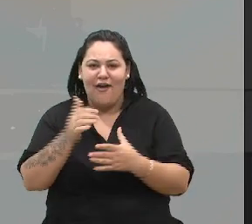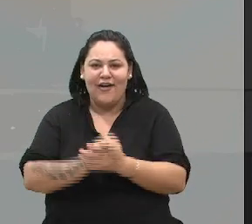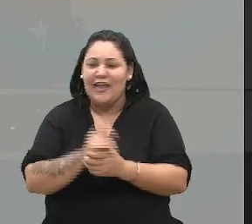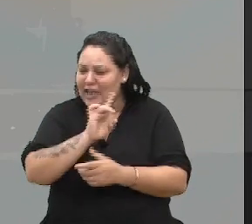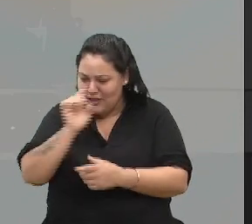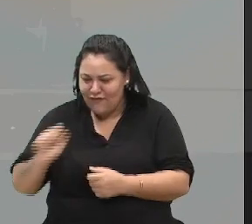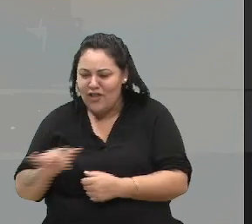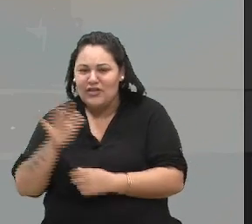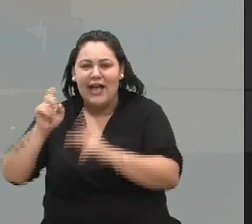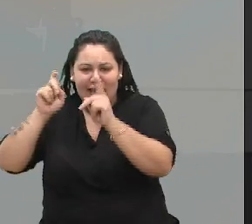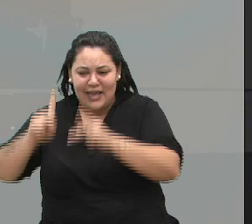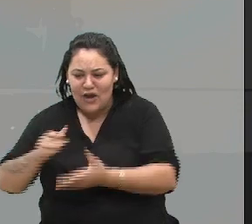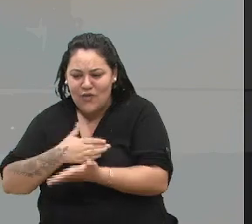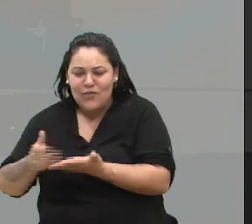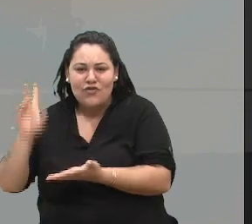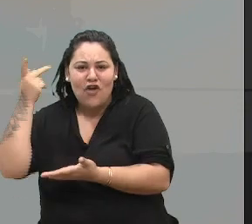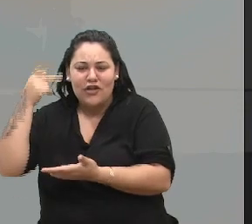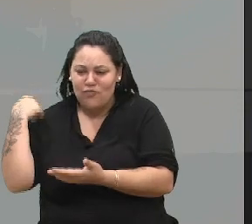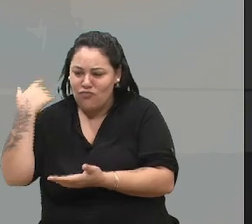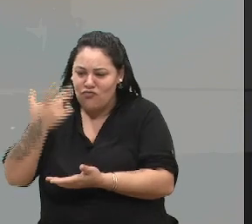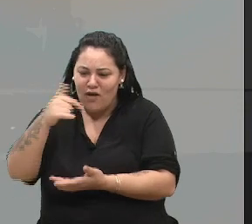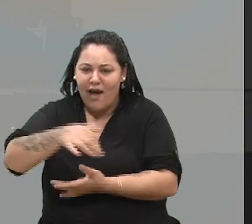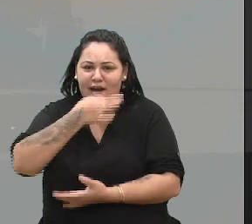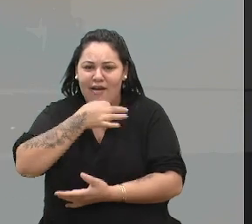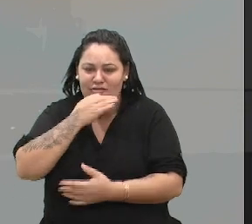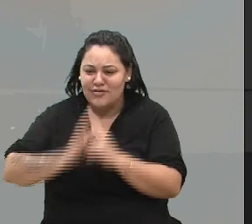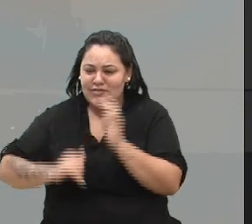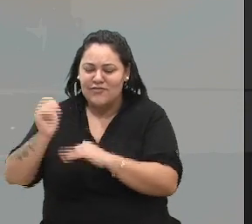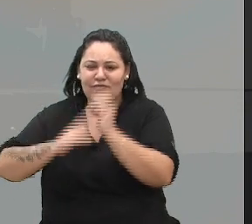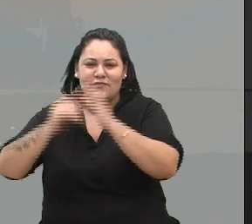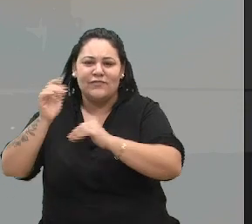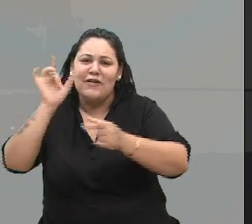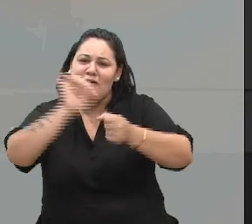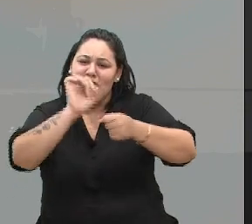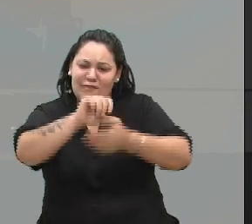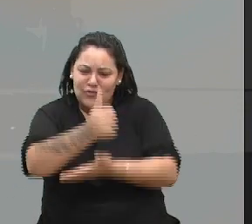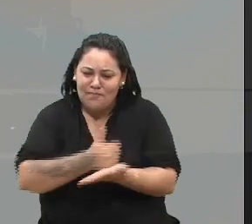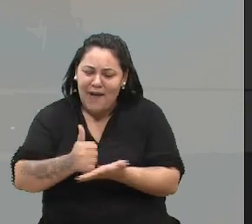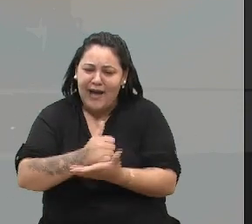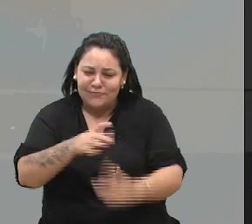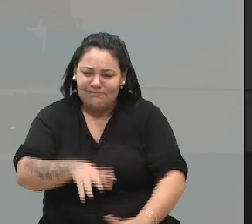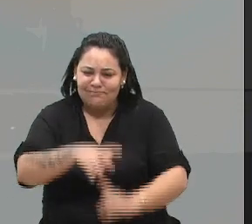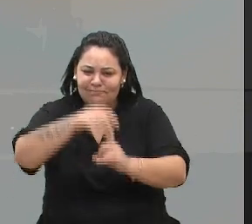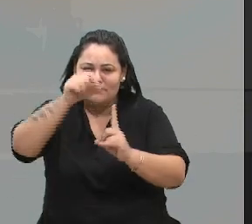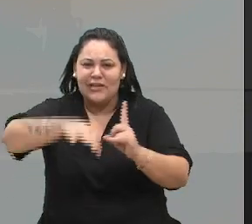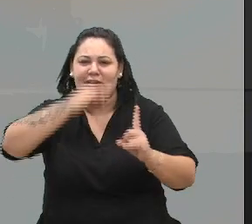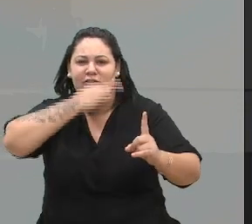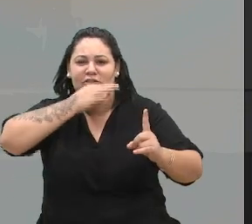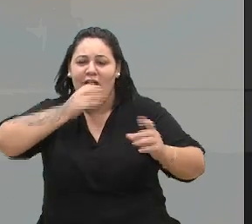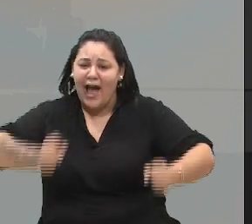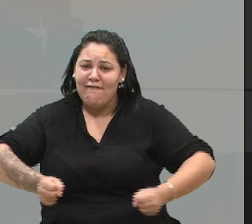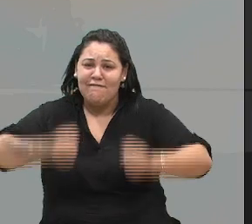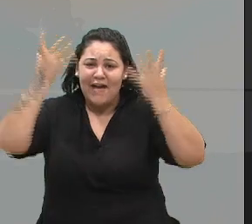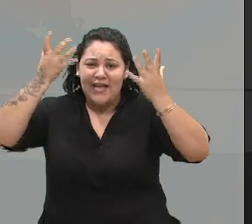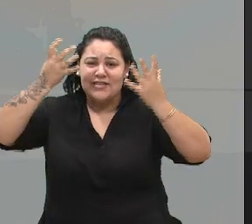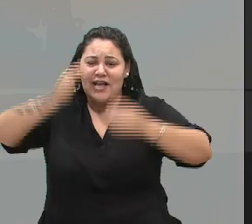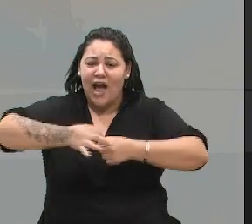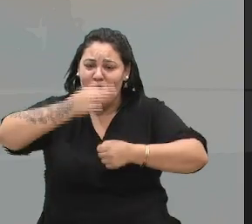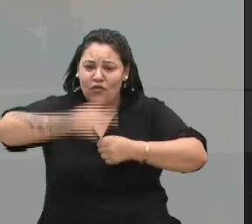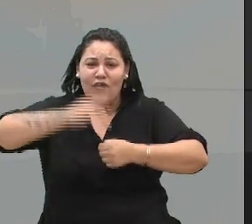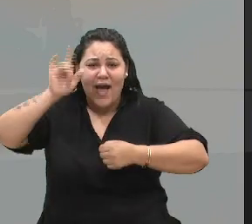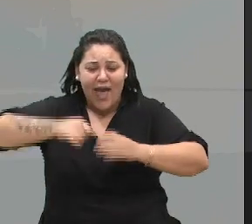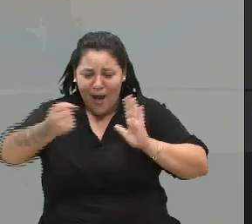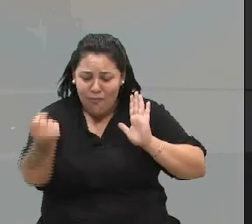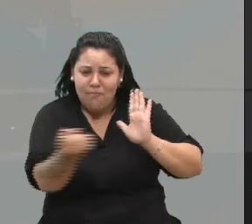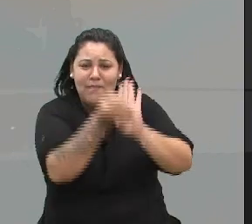Caxias do Sul, quem construiu Caxias do Sul, quem fez a base de Caxias do Sul. E a Festa da Uva é o símbolo